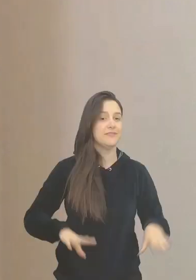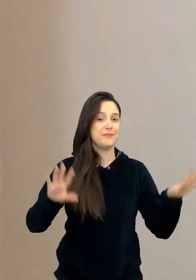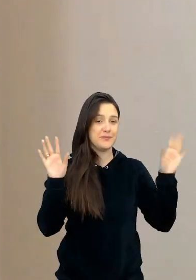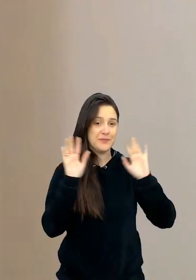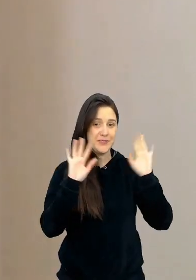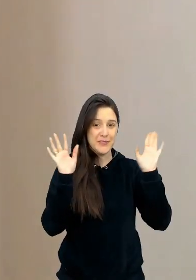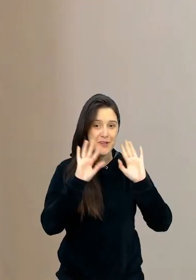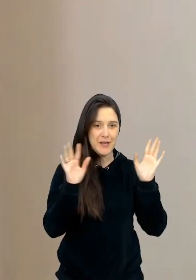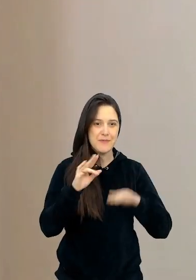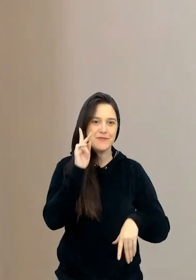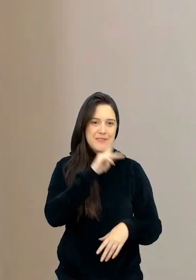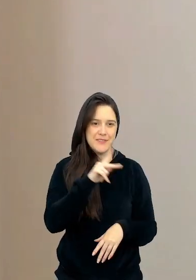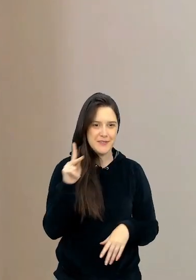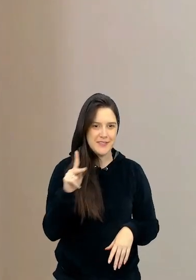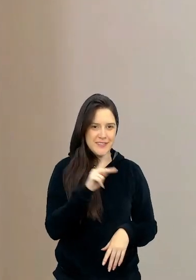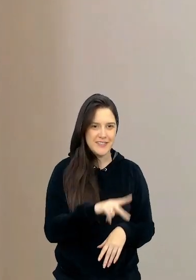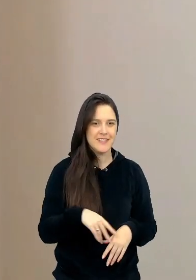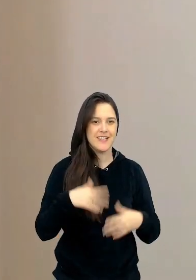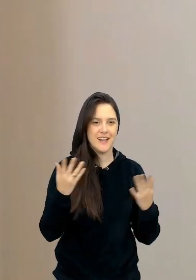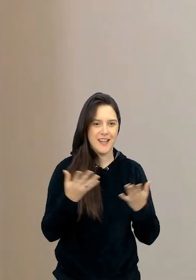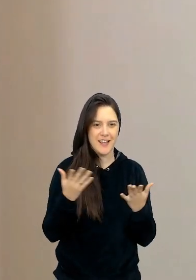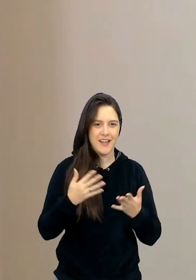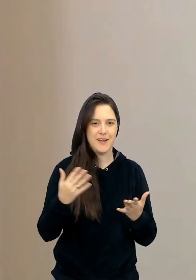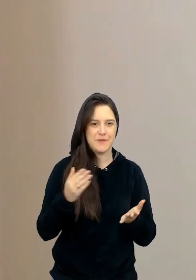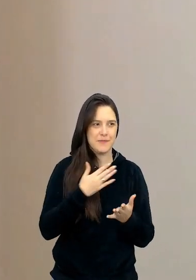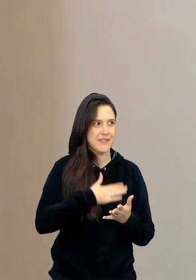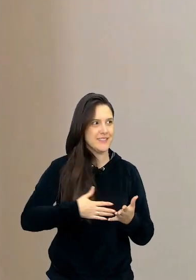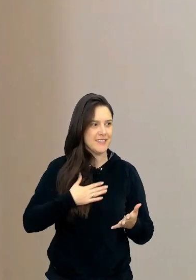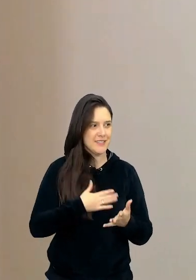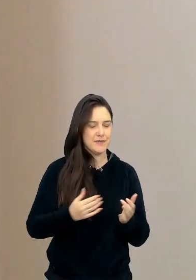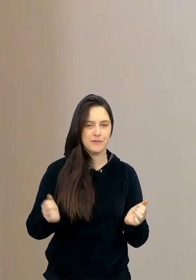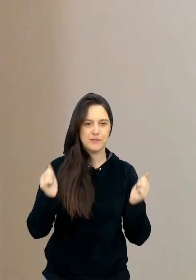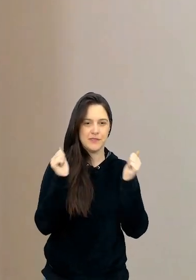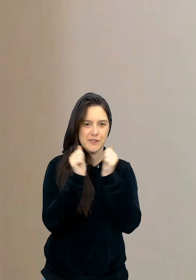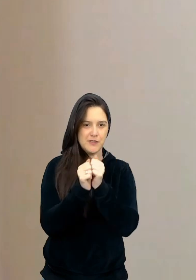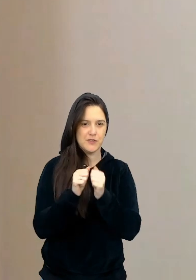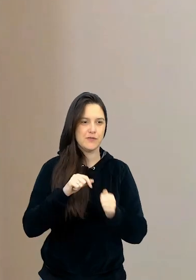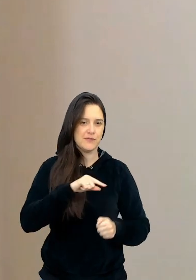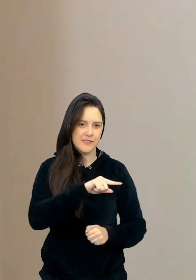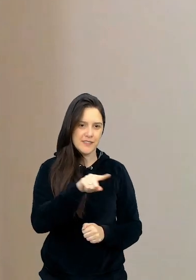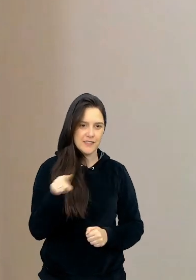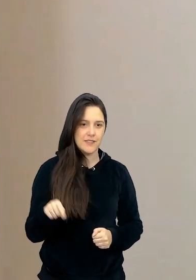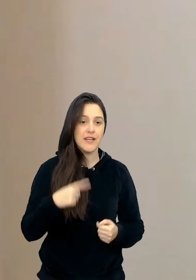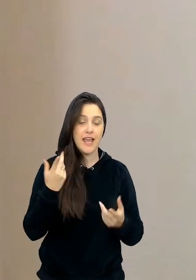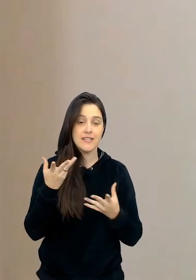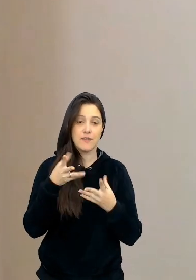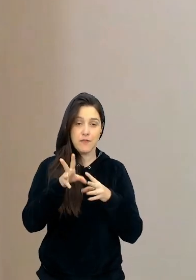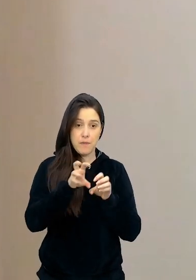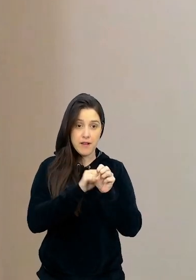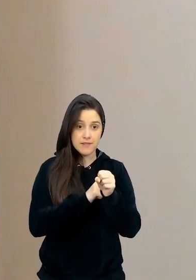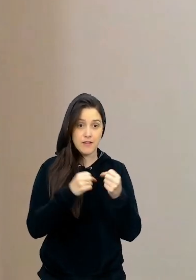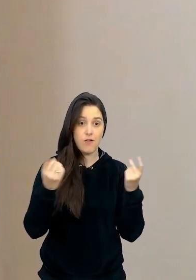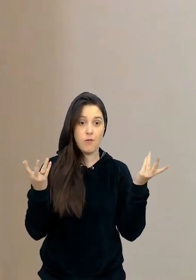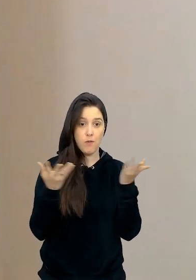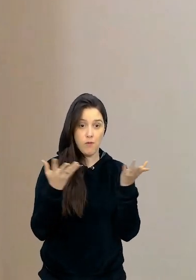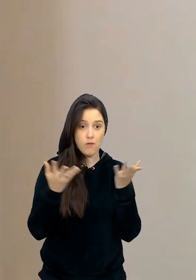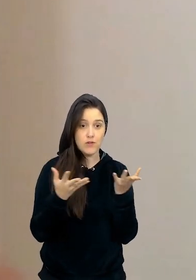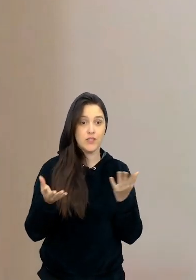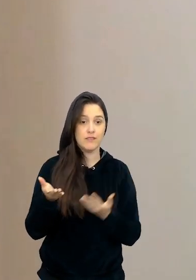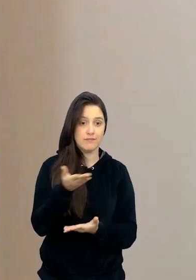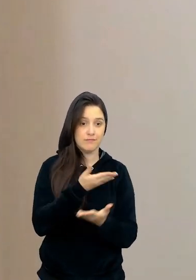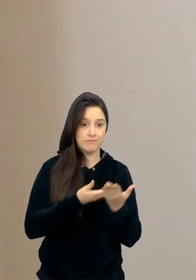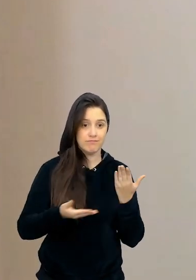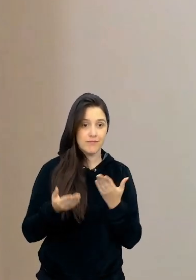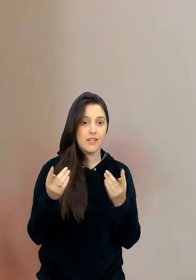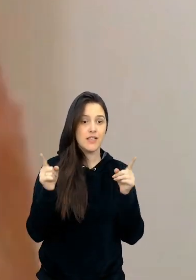Olá, professores. É um prazer estar novamente aqui com vocês, nessa formação do Programa de Recuperação